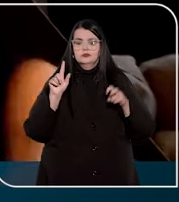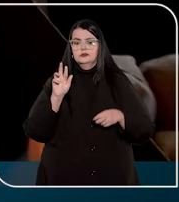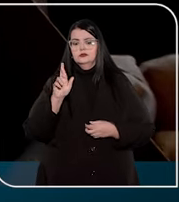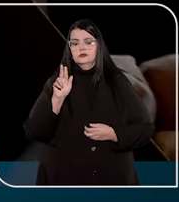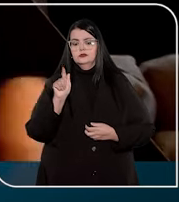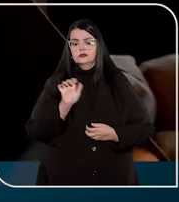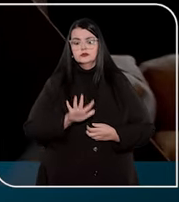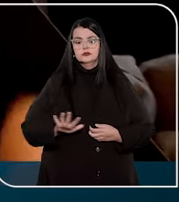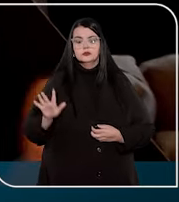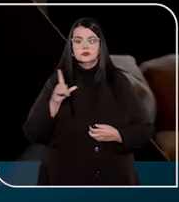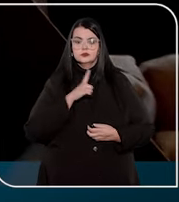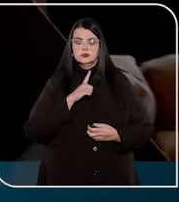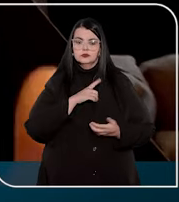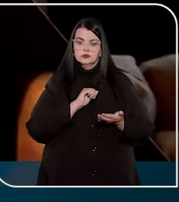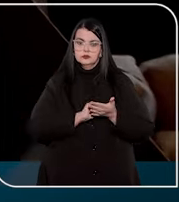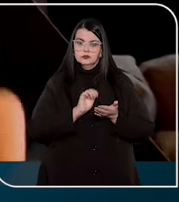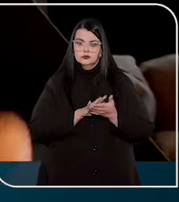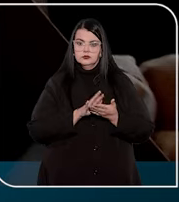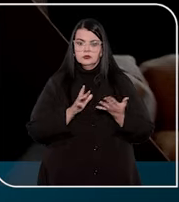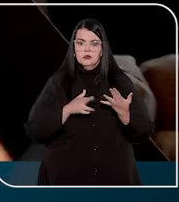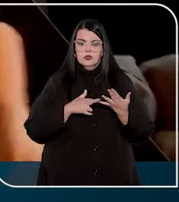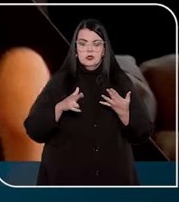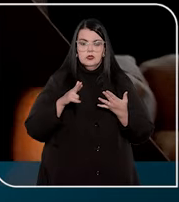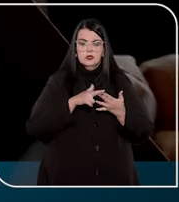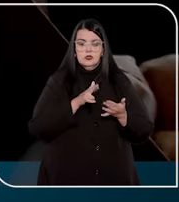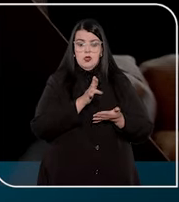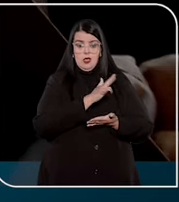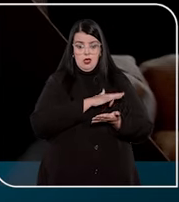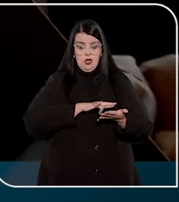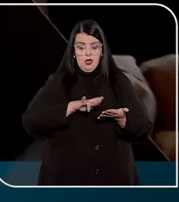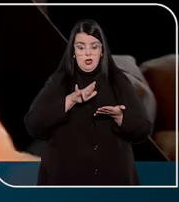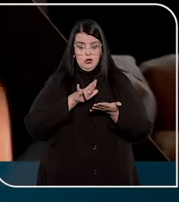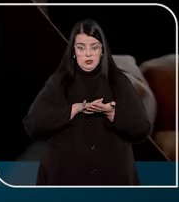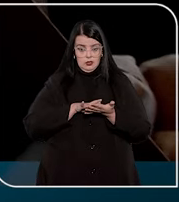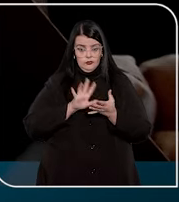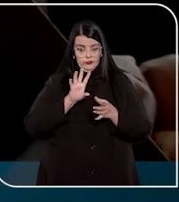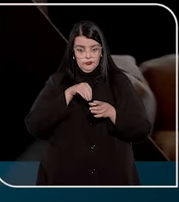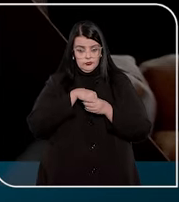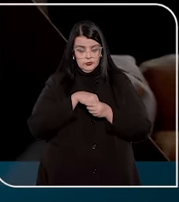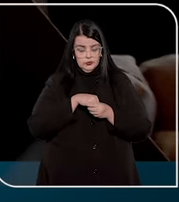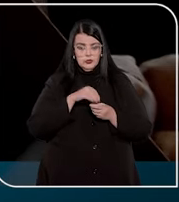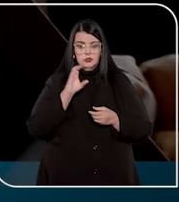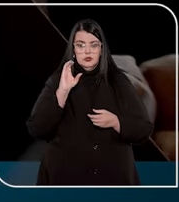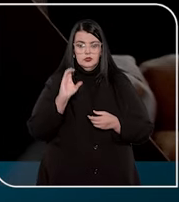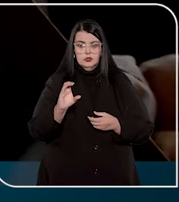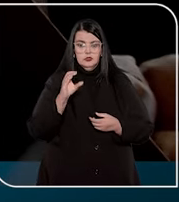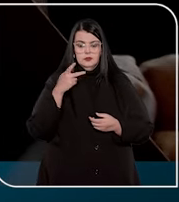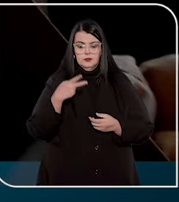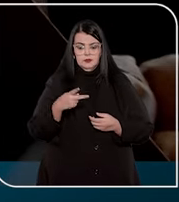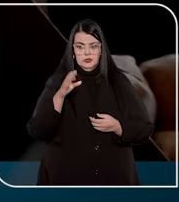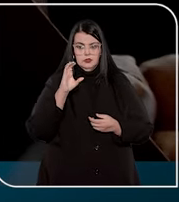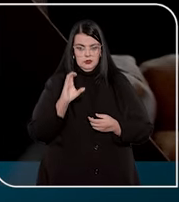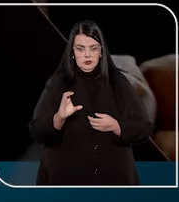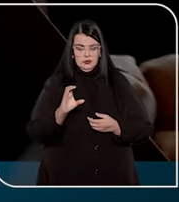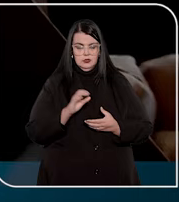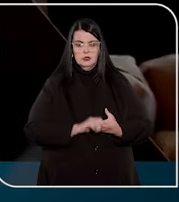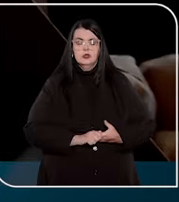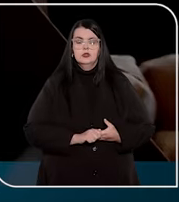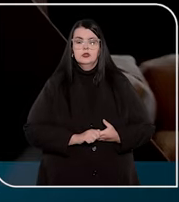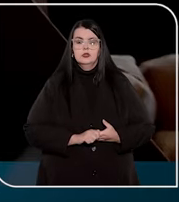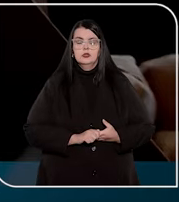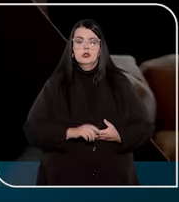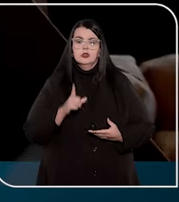geral. O recurso cabível para isso vai ser o agravo interno, previsto no CPC, no caso do processo civil, e o